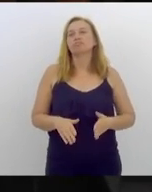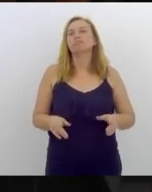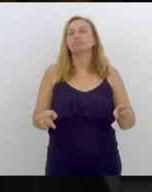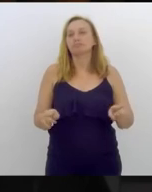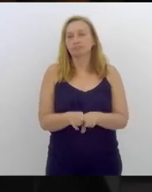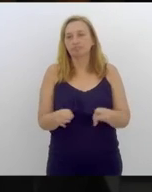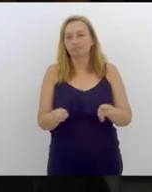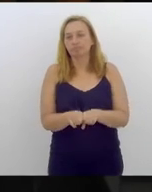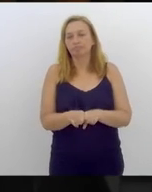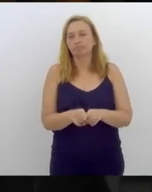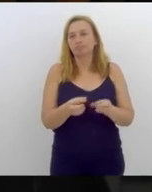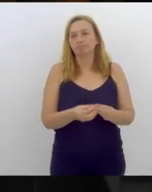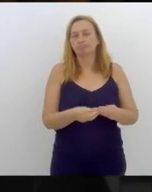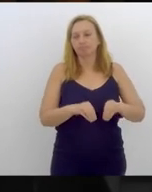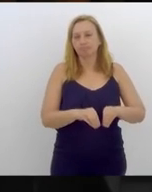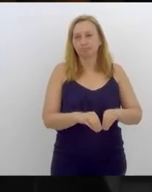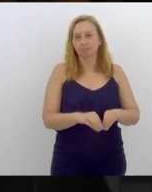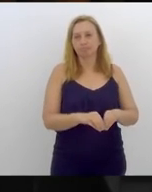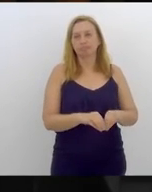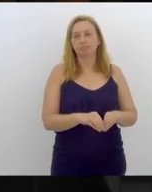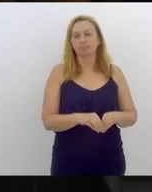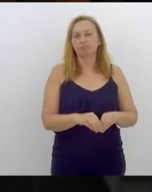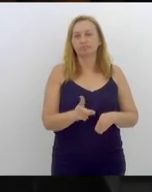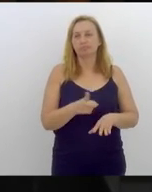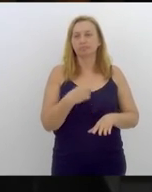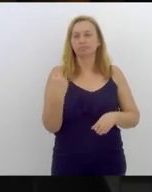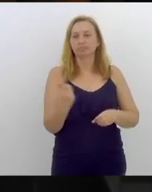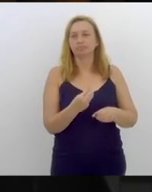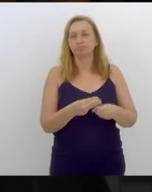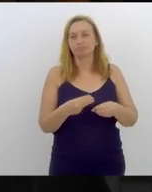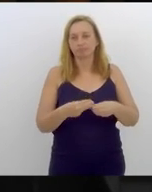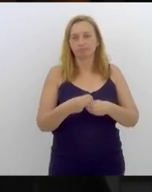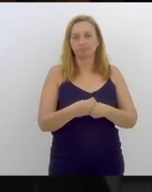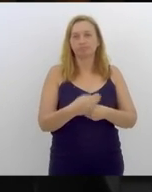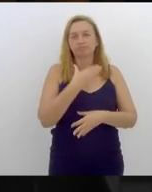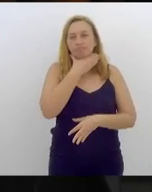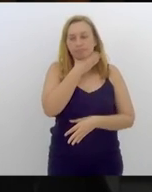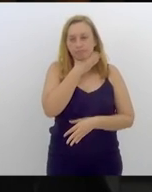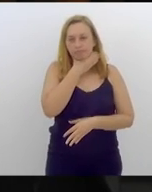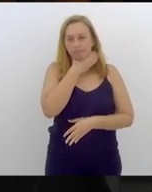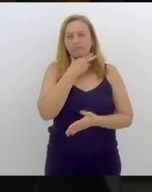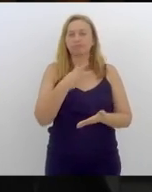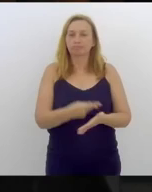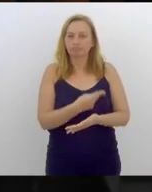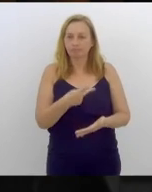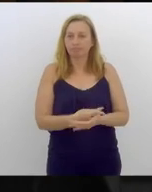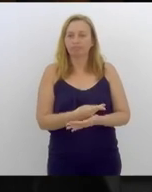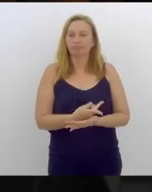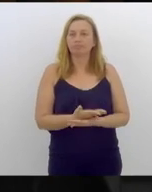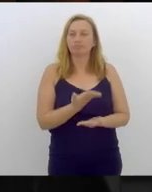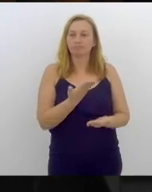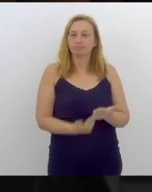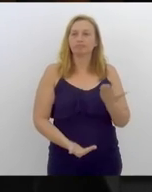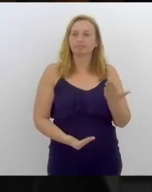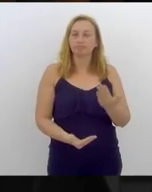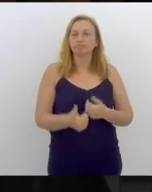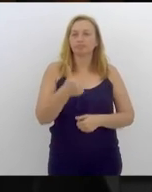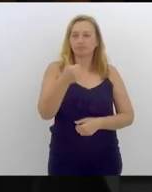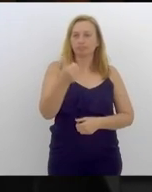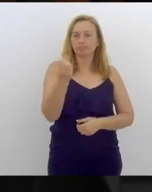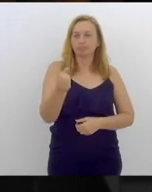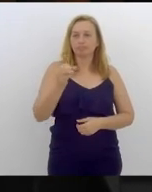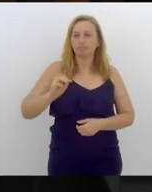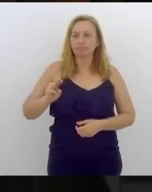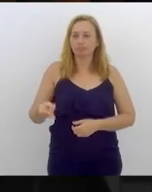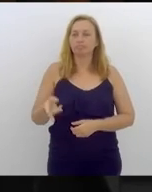também boa parte dos nossos municípios numa crise desnecessária ao perder cerca de 160